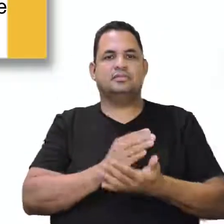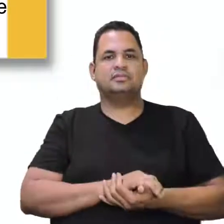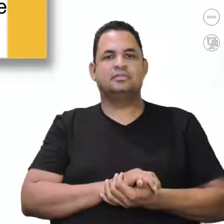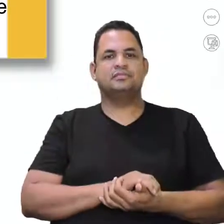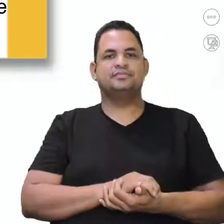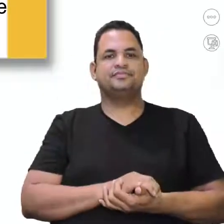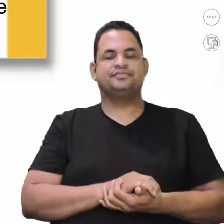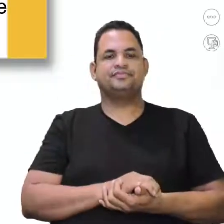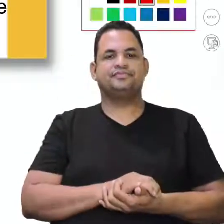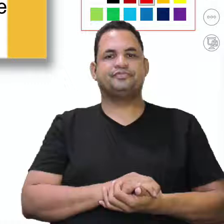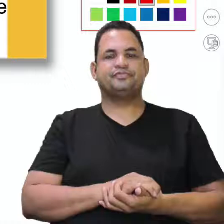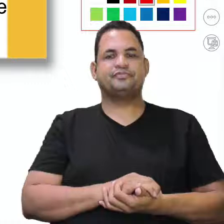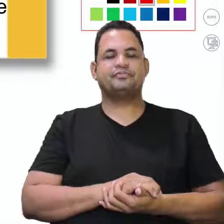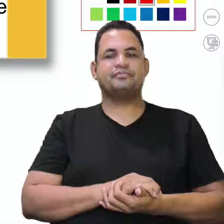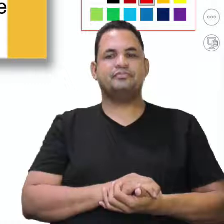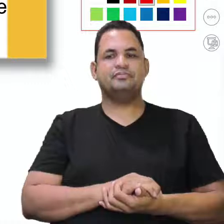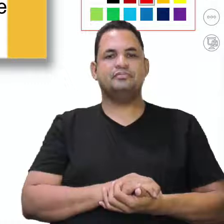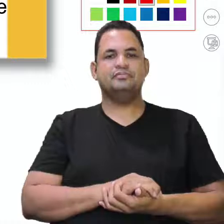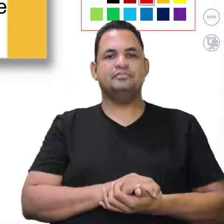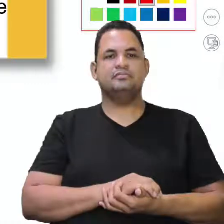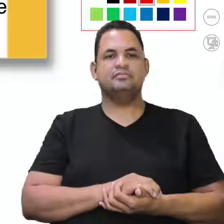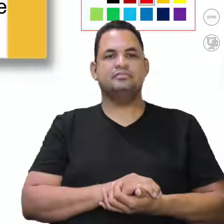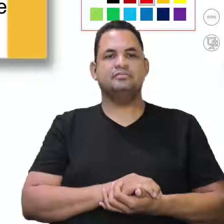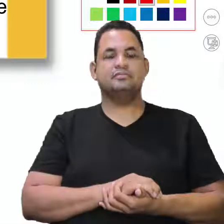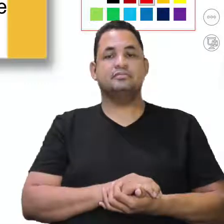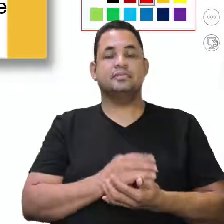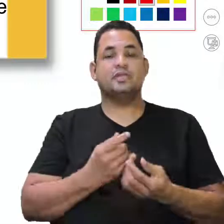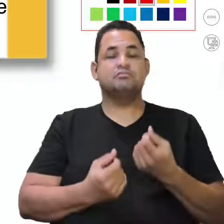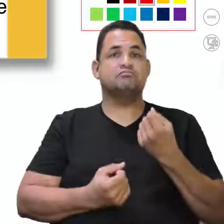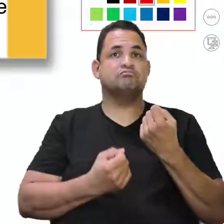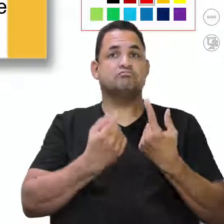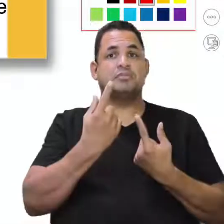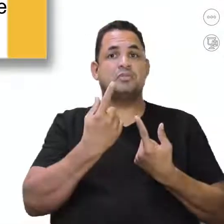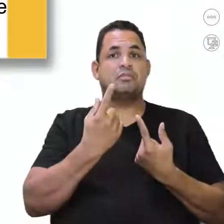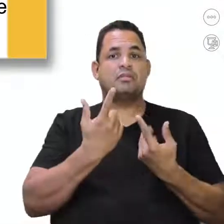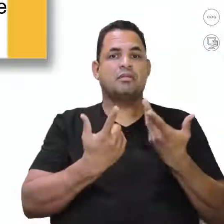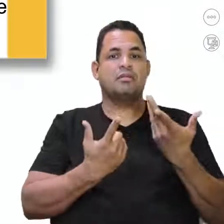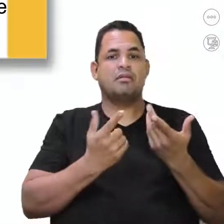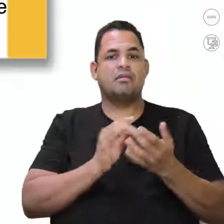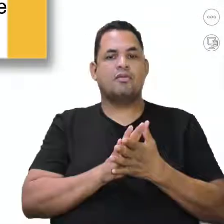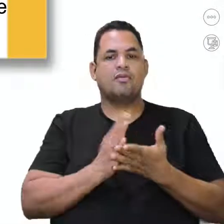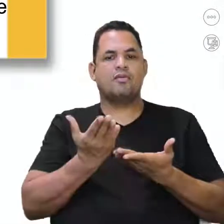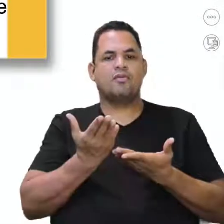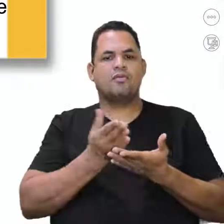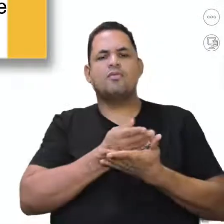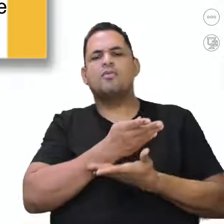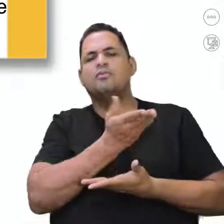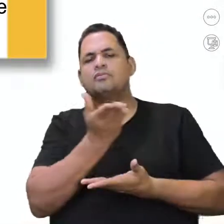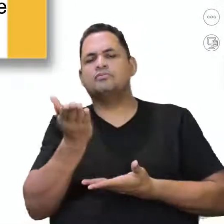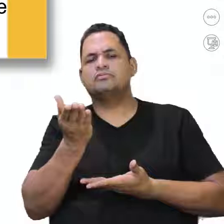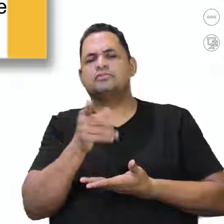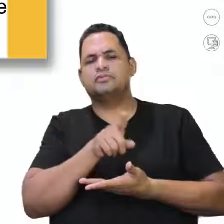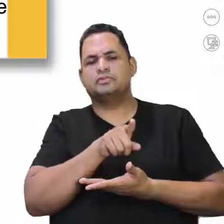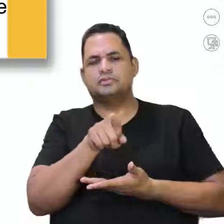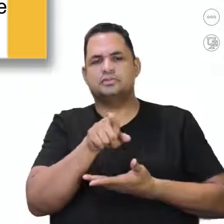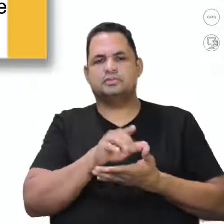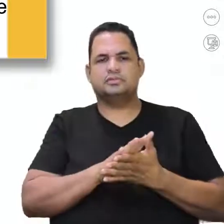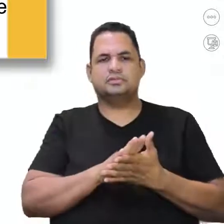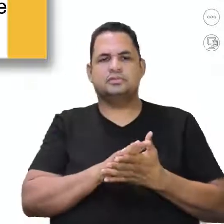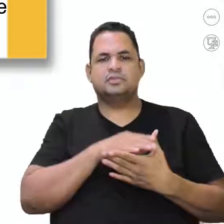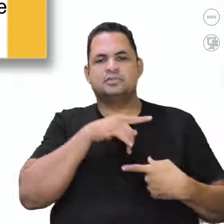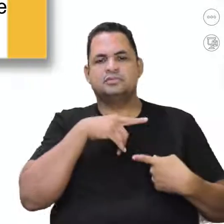aí, Somebody Like You, alguém como você, que leva a palavra somebody, que vai ser